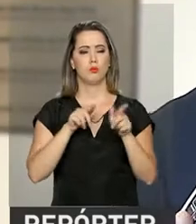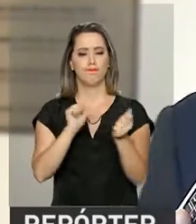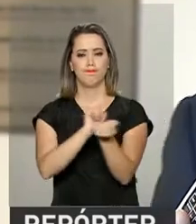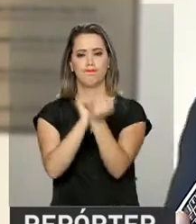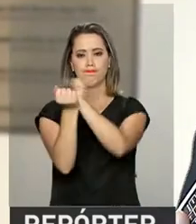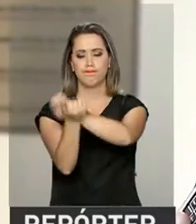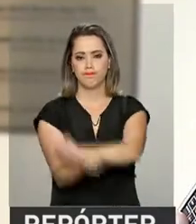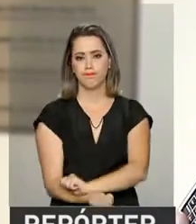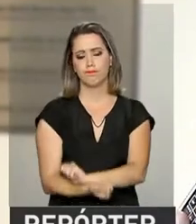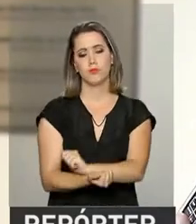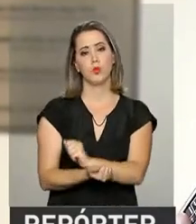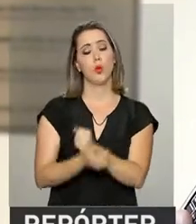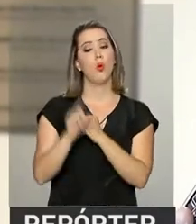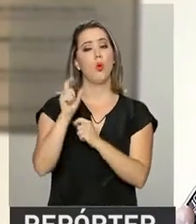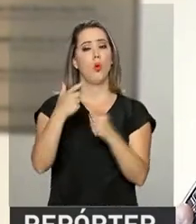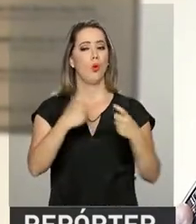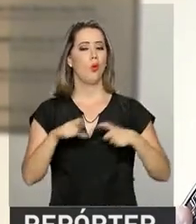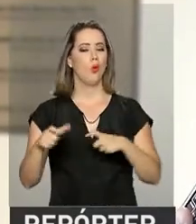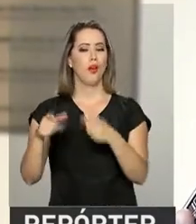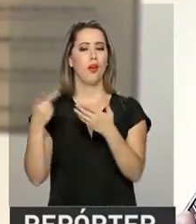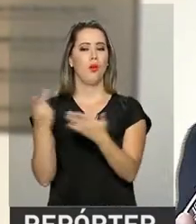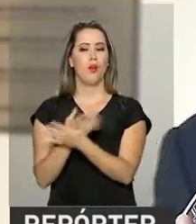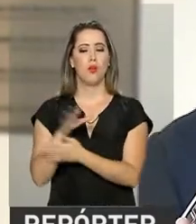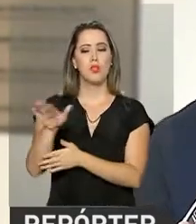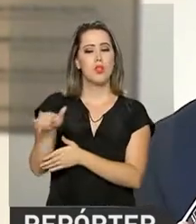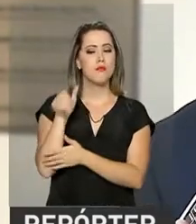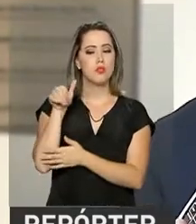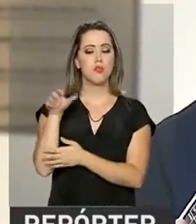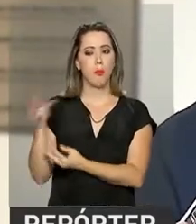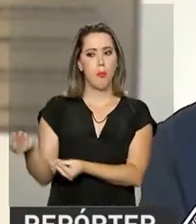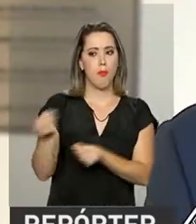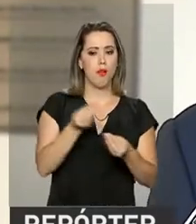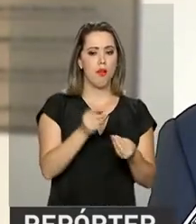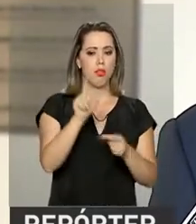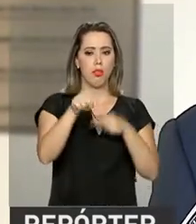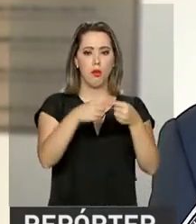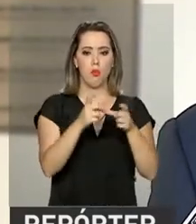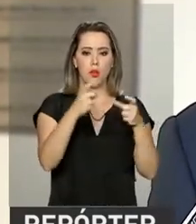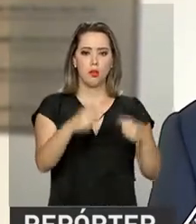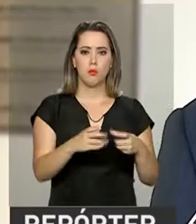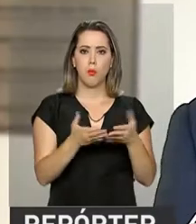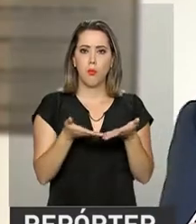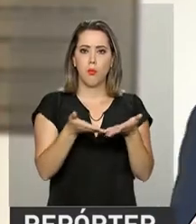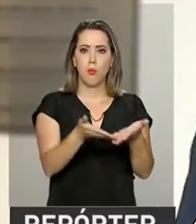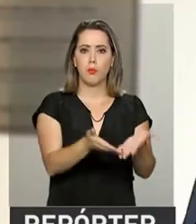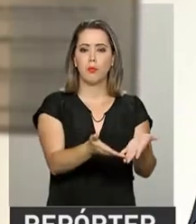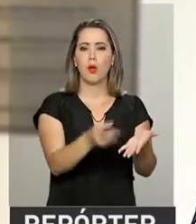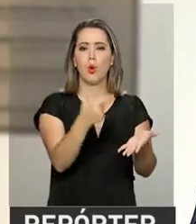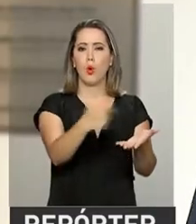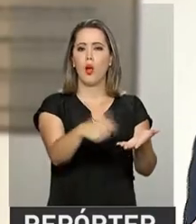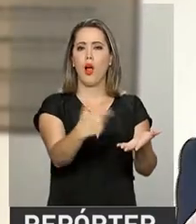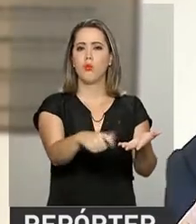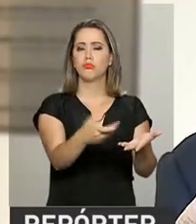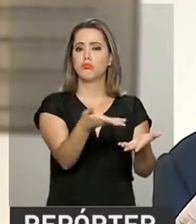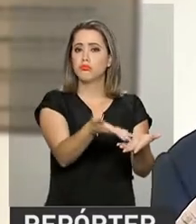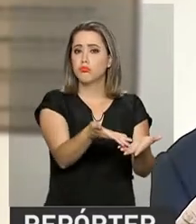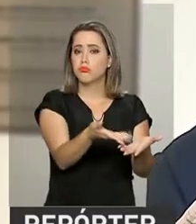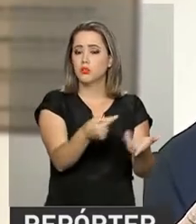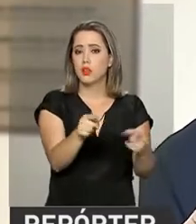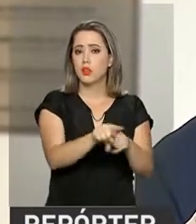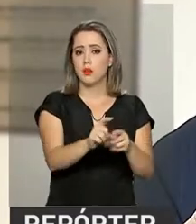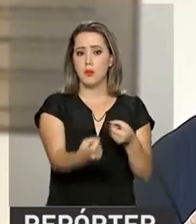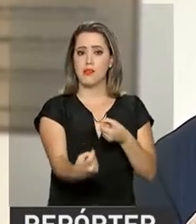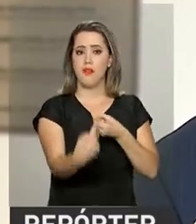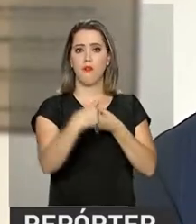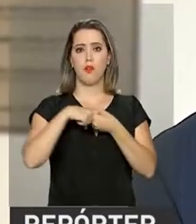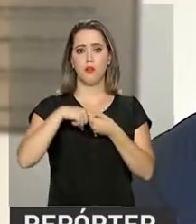onde ocorrem os aliciamentos para onde vão esses trabalhadores e não no retorno